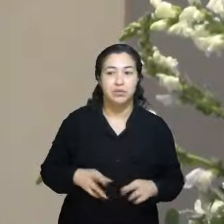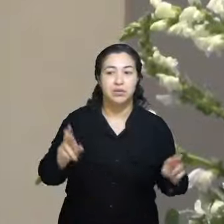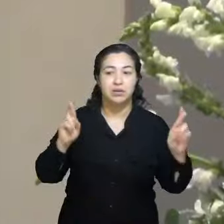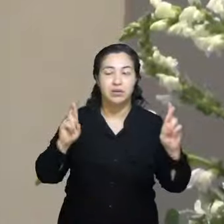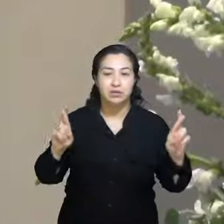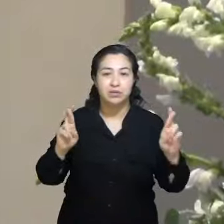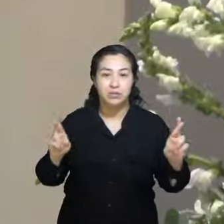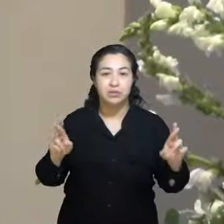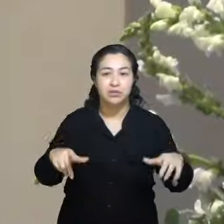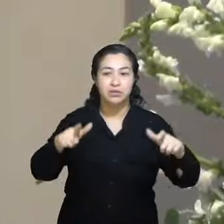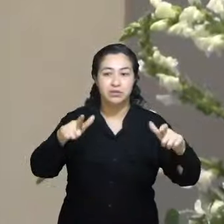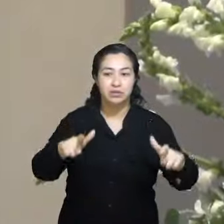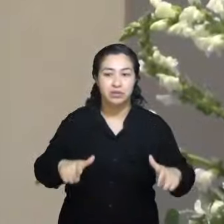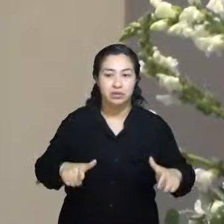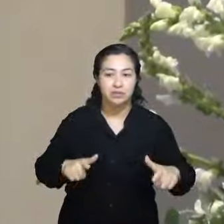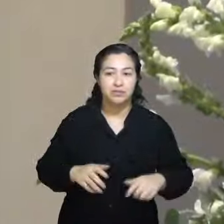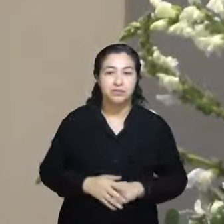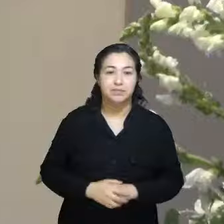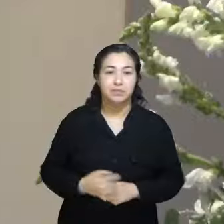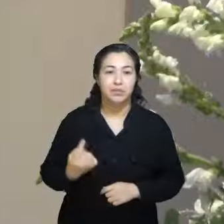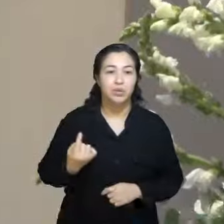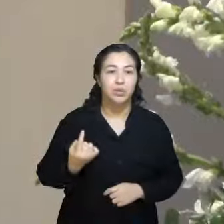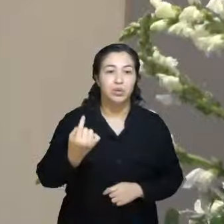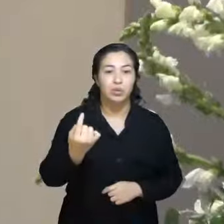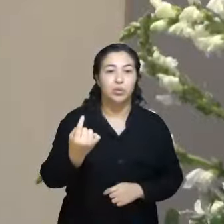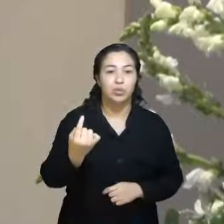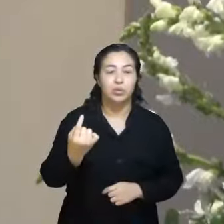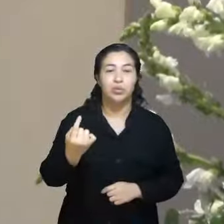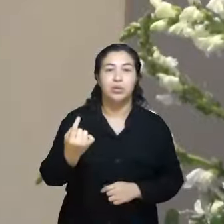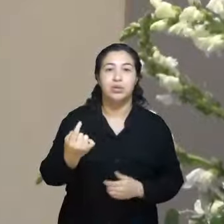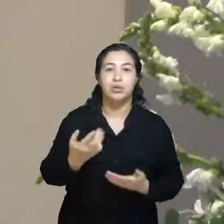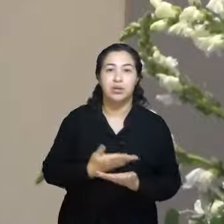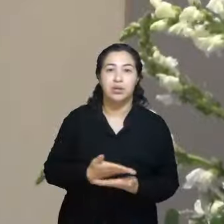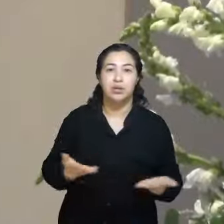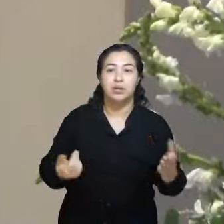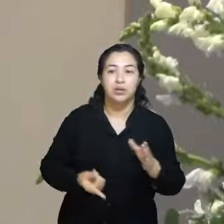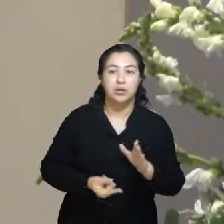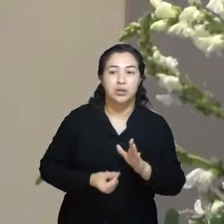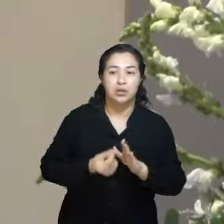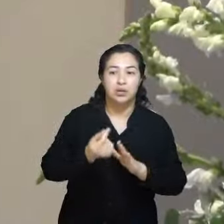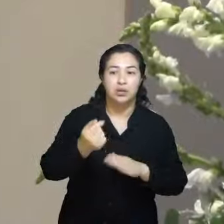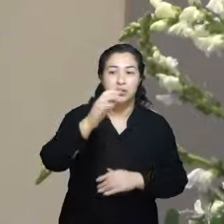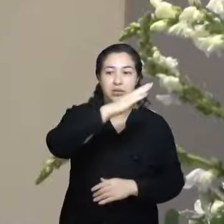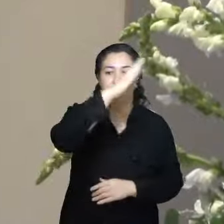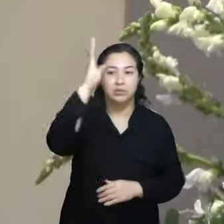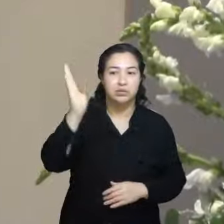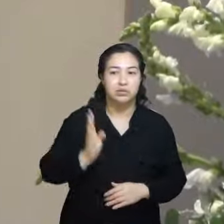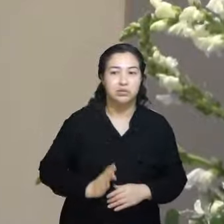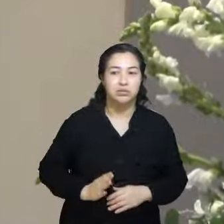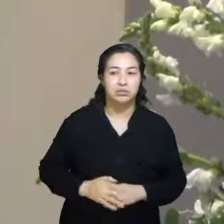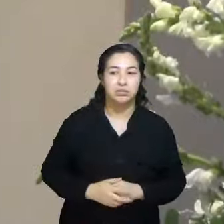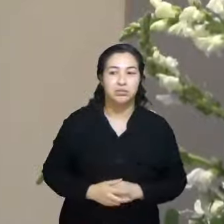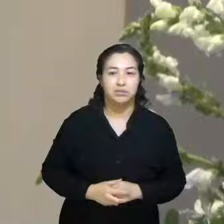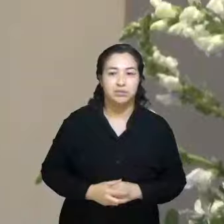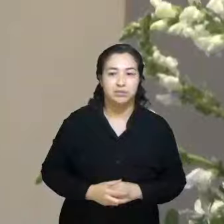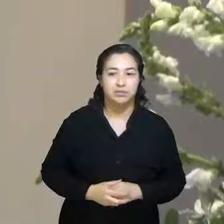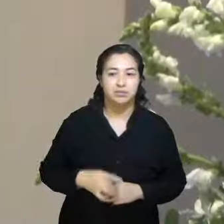local que é a única produtora de toda a riqueza nacional aquilo que de seu peculiar